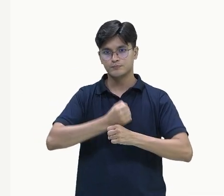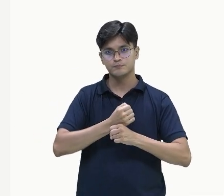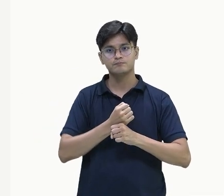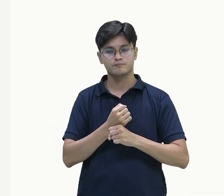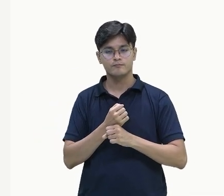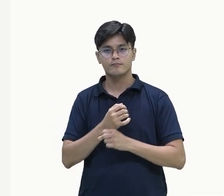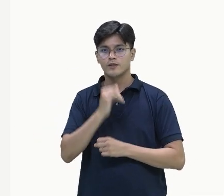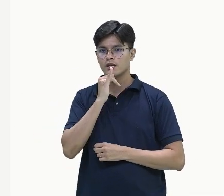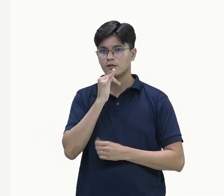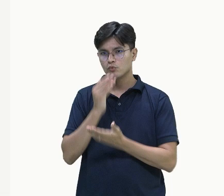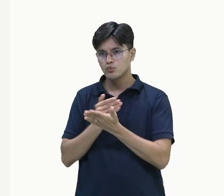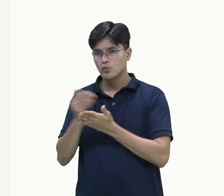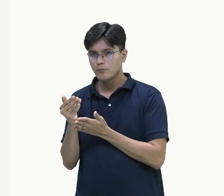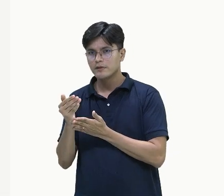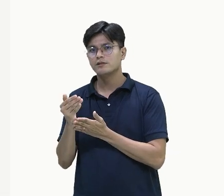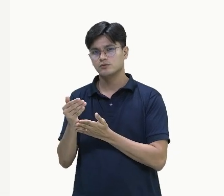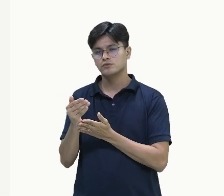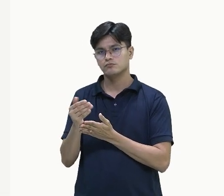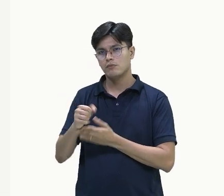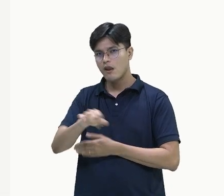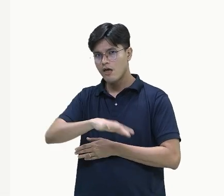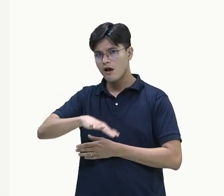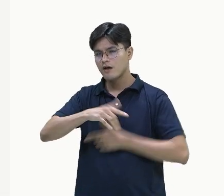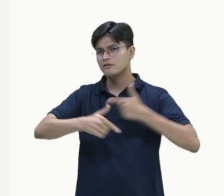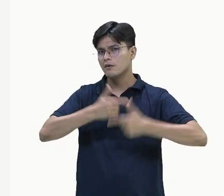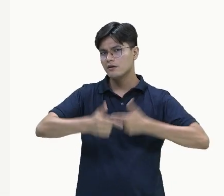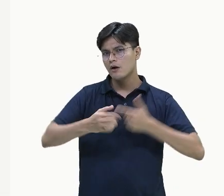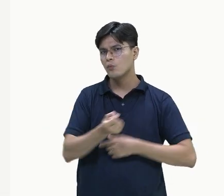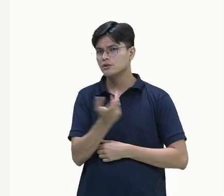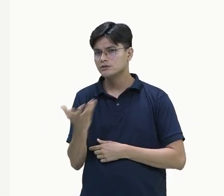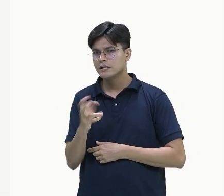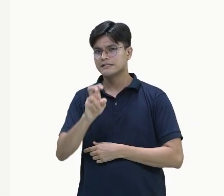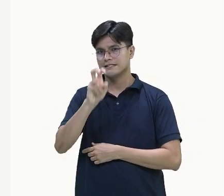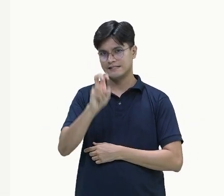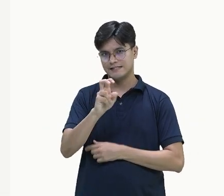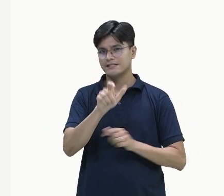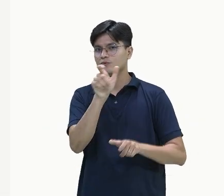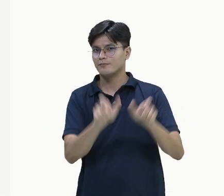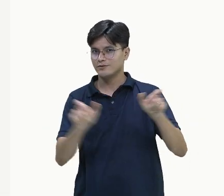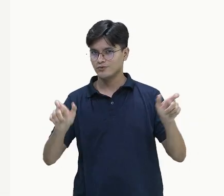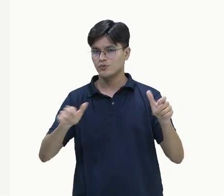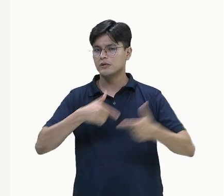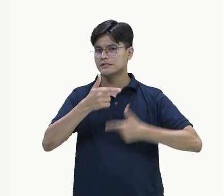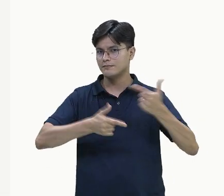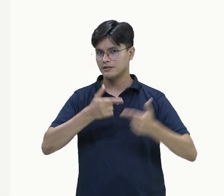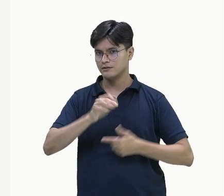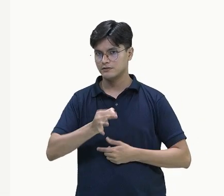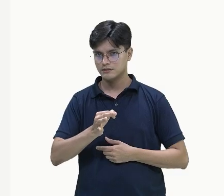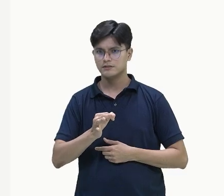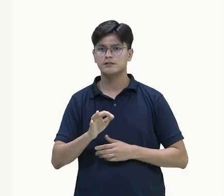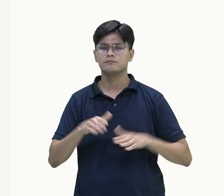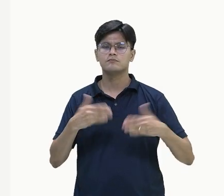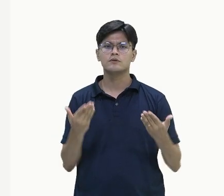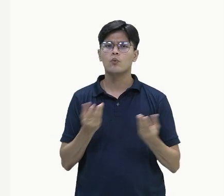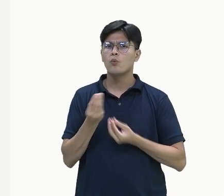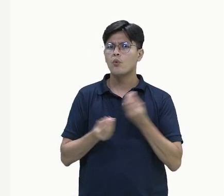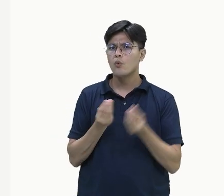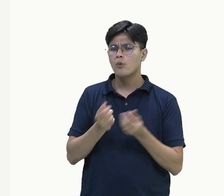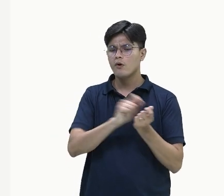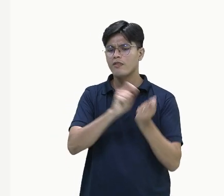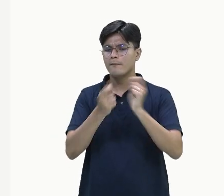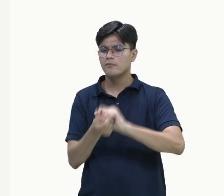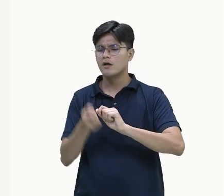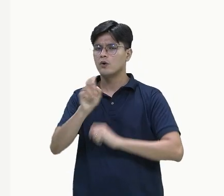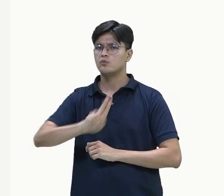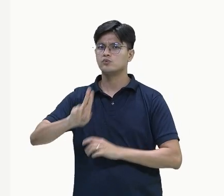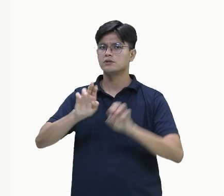5 trabalhadores no local, qual a equação hein, que representa aí essa situação problema? Qual função matemática representa